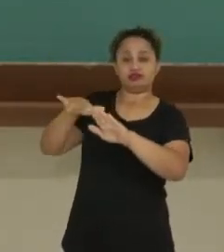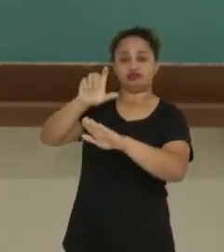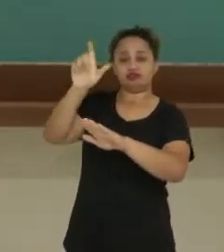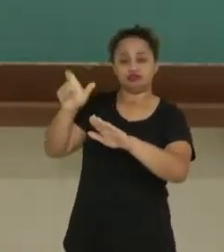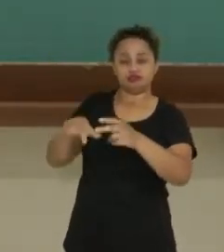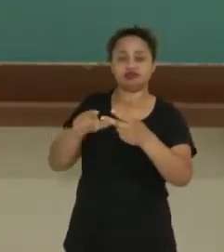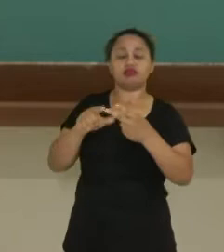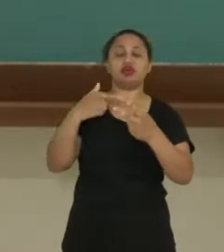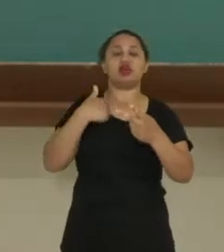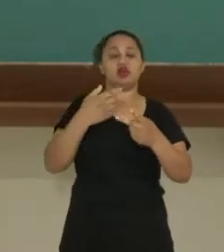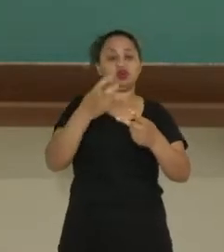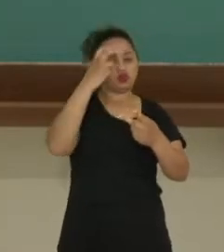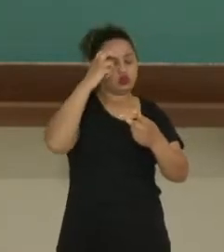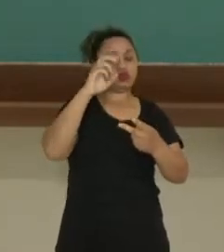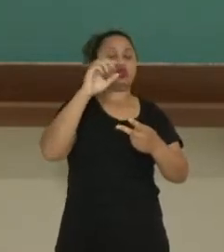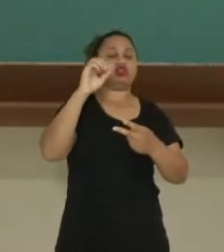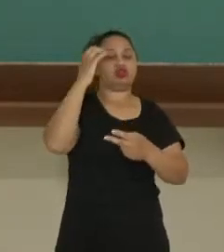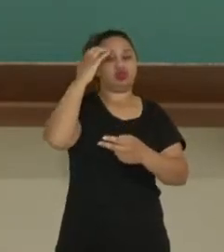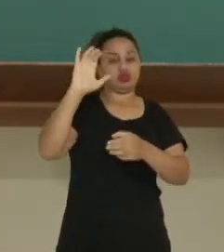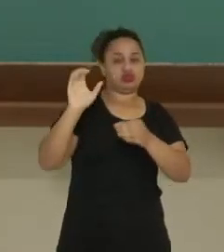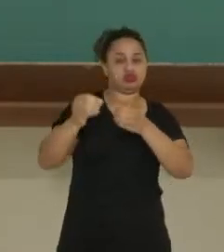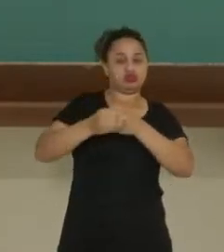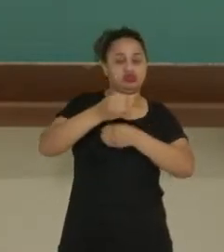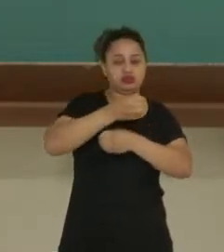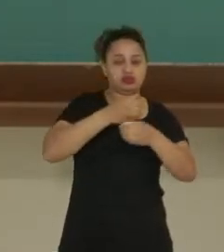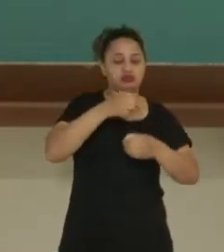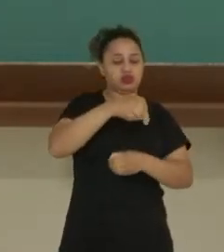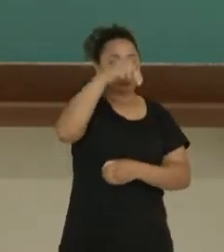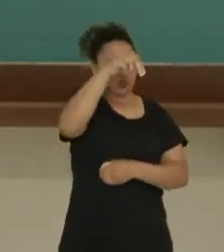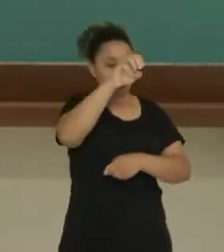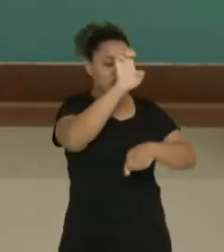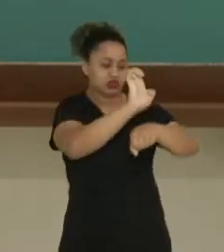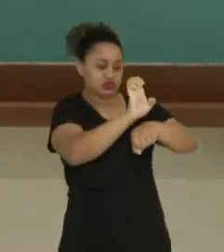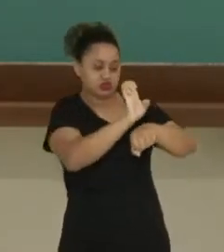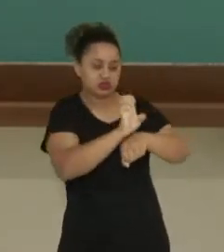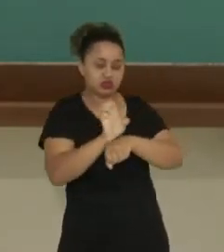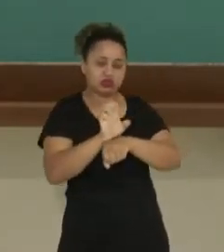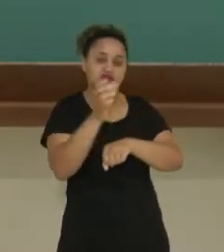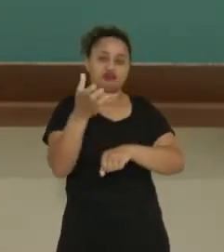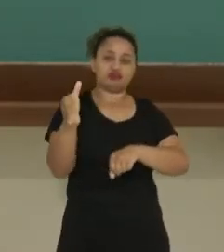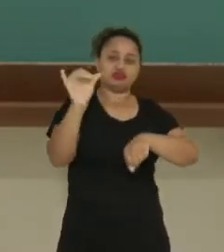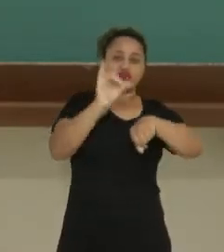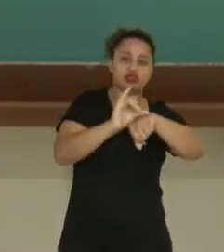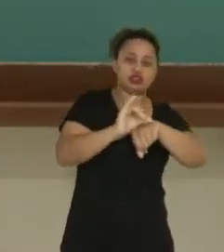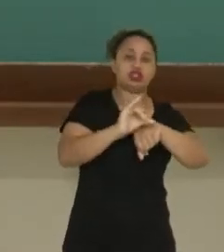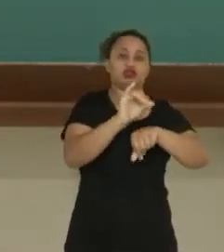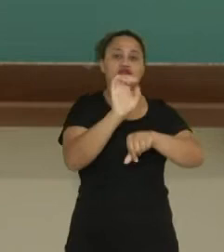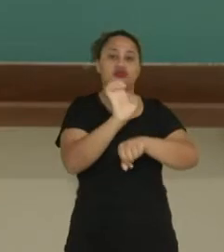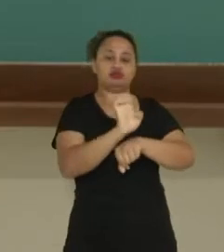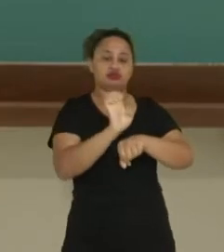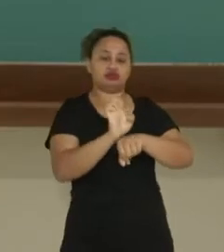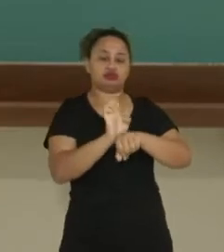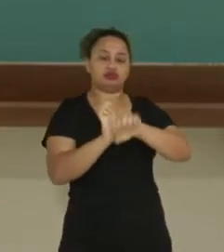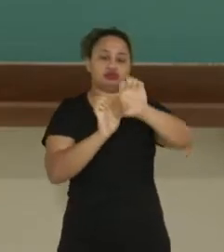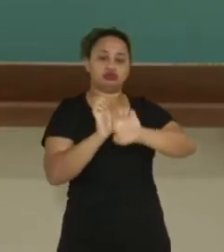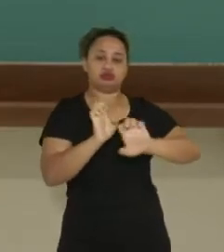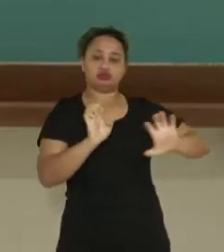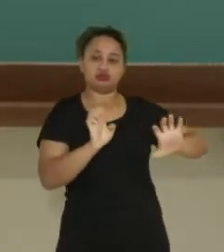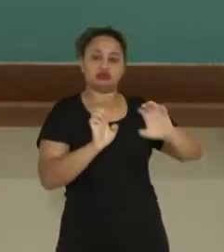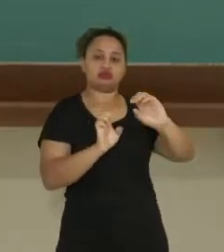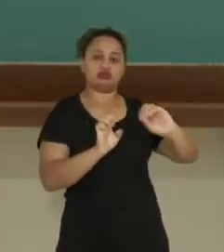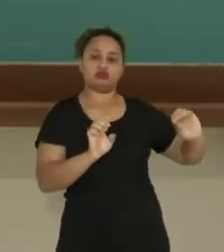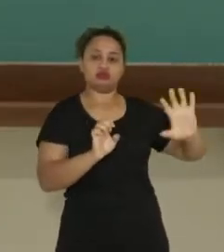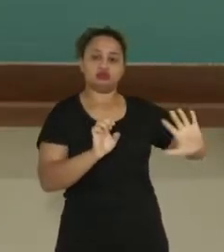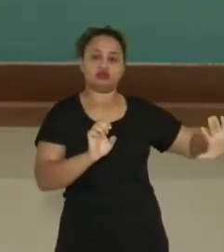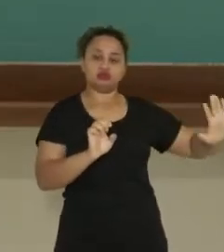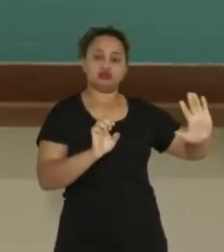e região metropolitana, do norte do estado do Paraná, dos Campos Gerais, do sudoeste, do oeste